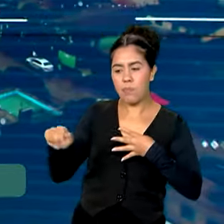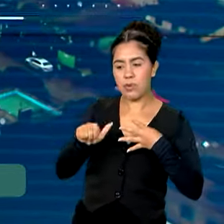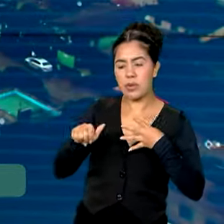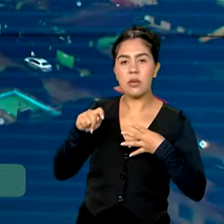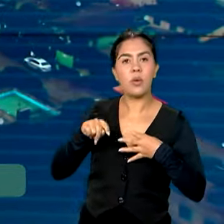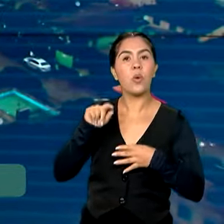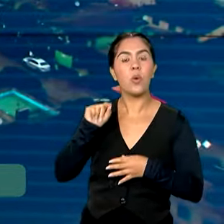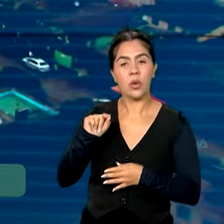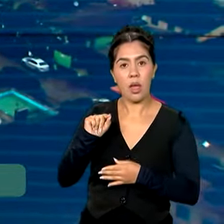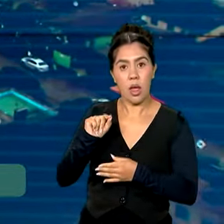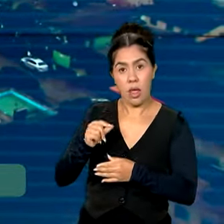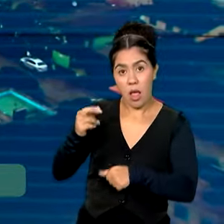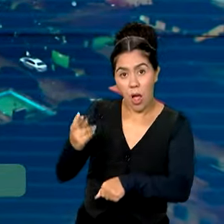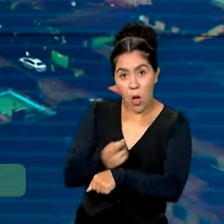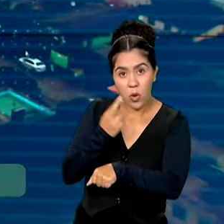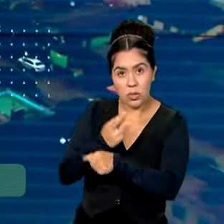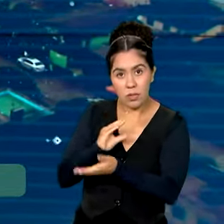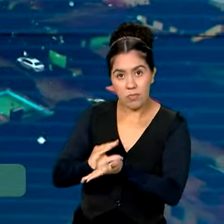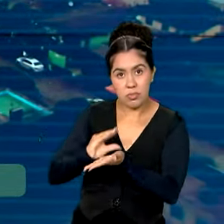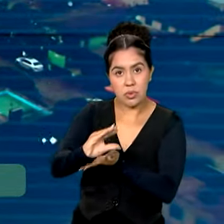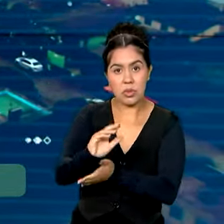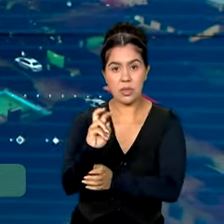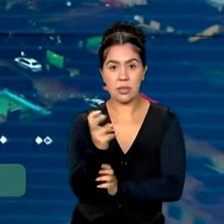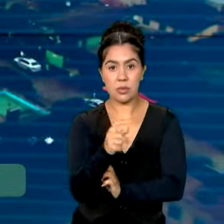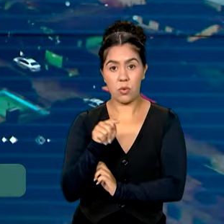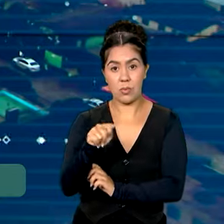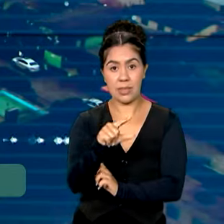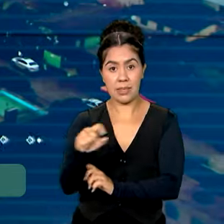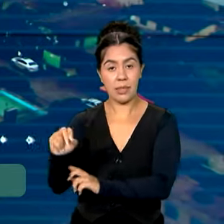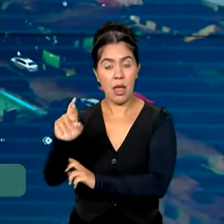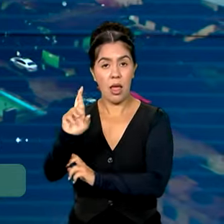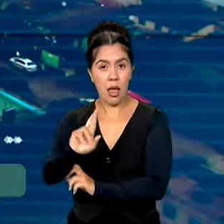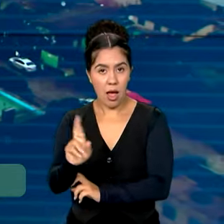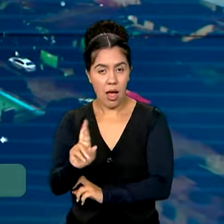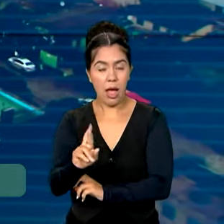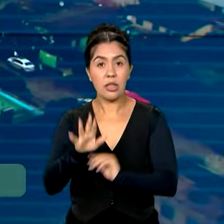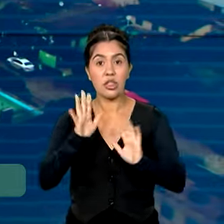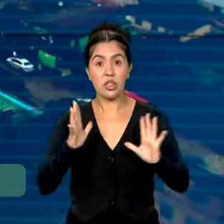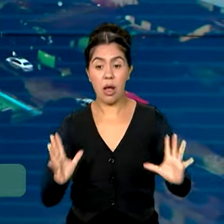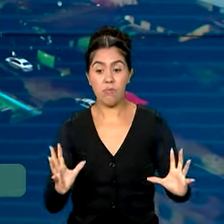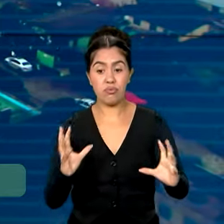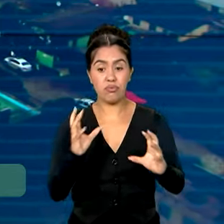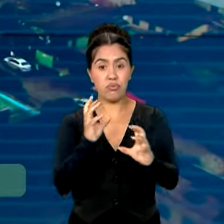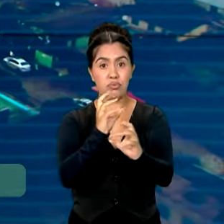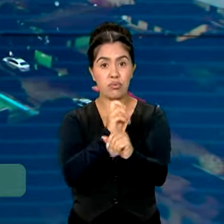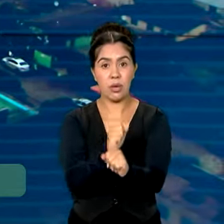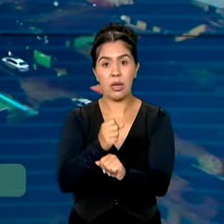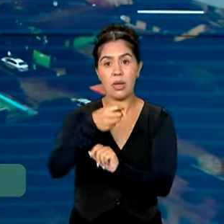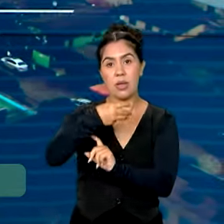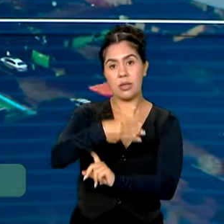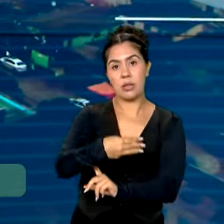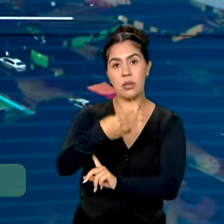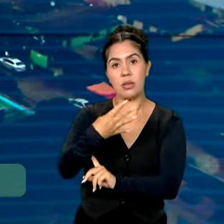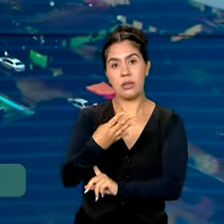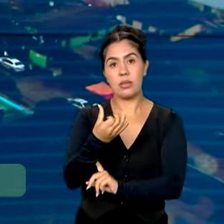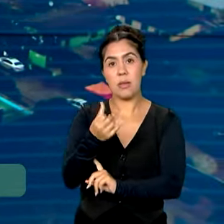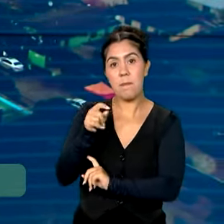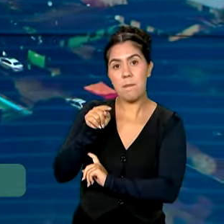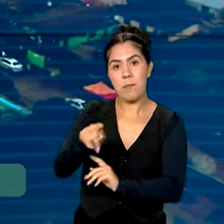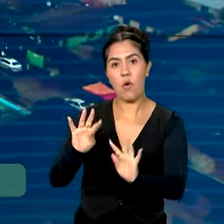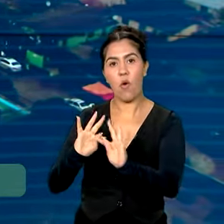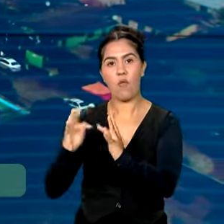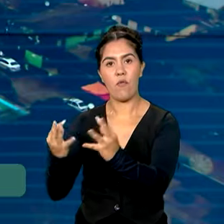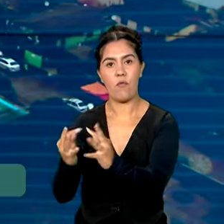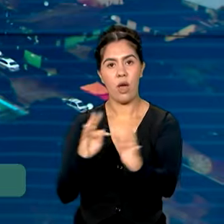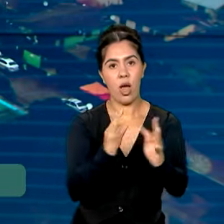de R$ 5.100 aos afetados pelas enchentes, já chegou a mais de 346 mil famílias do estado.